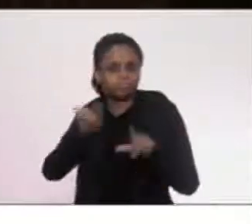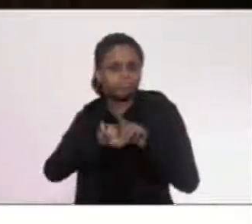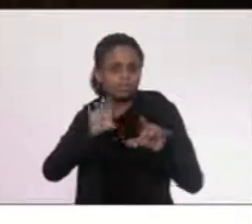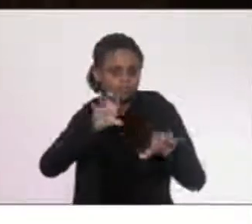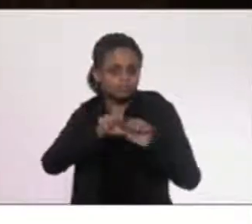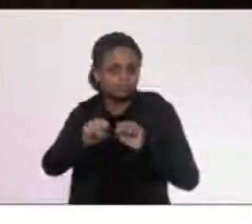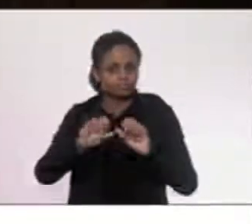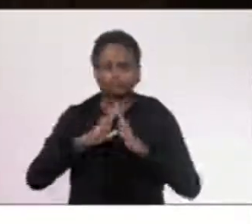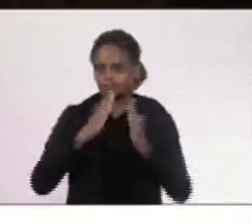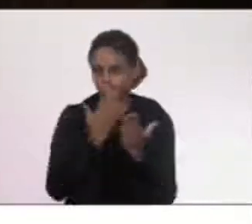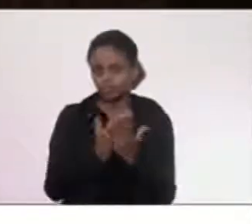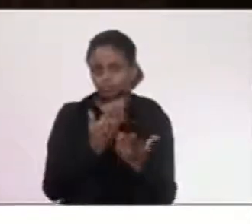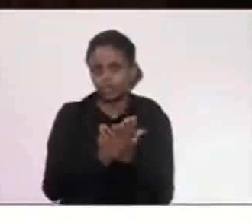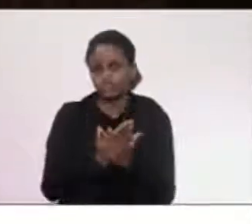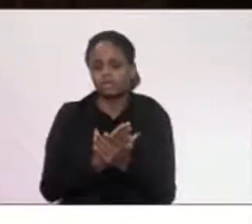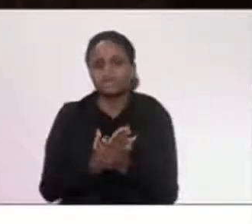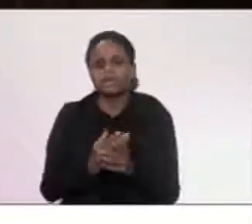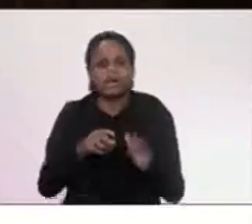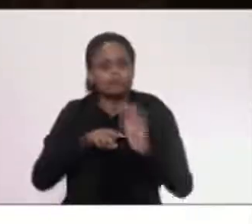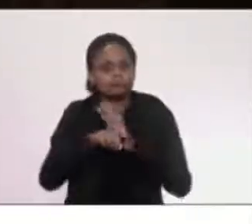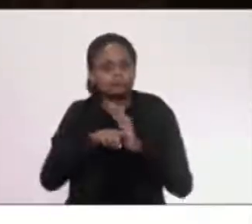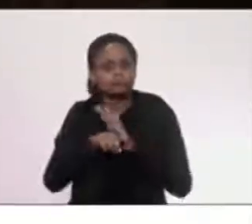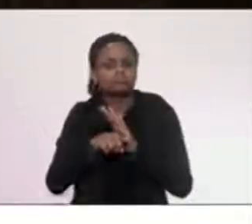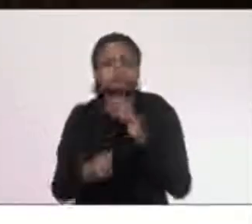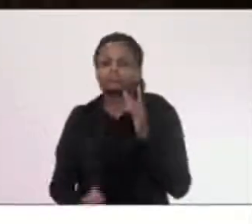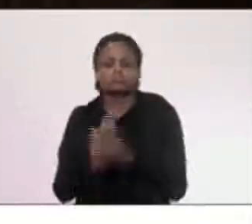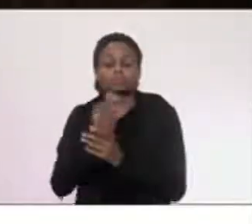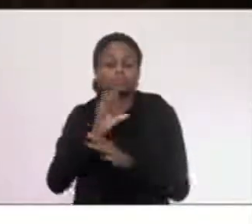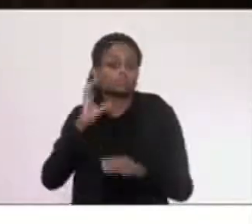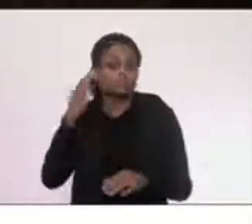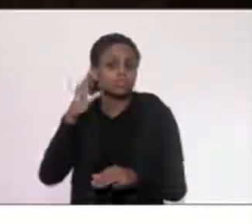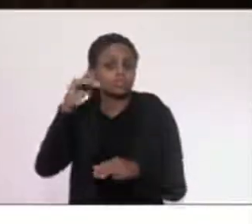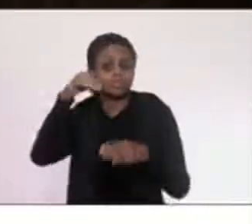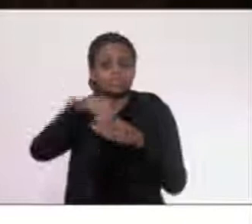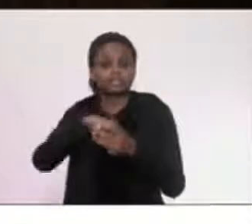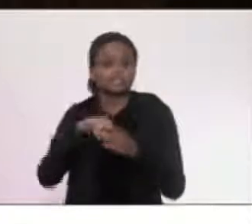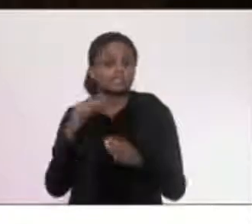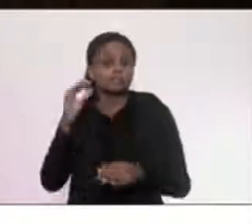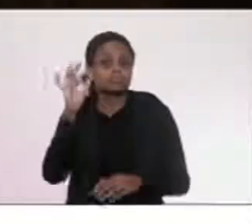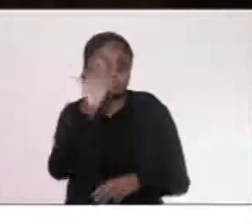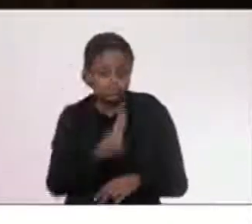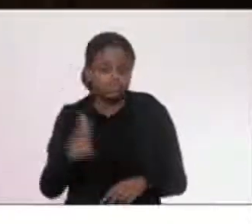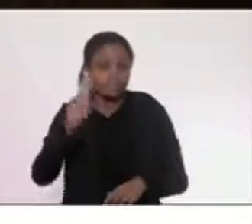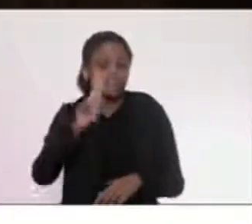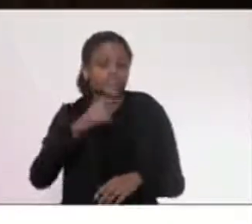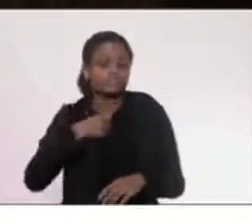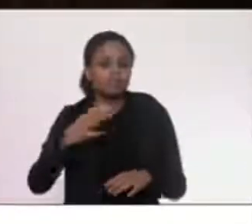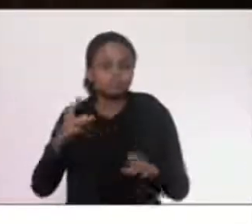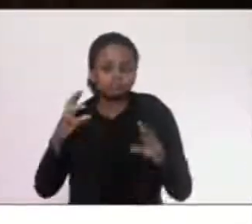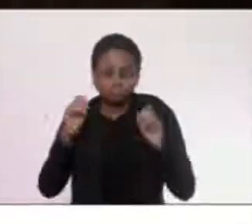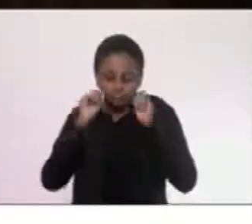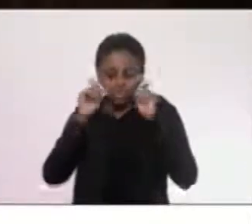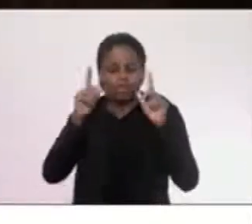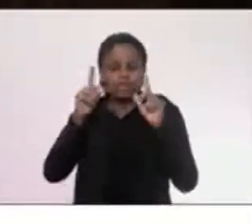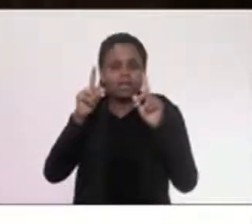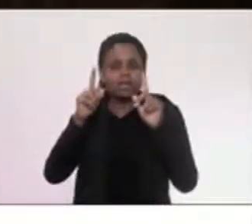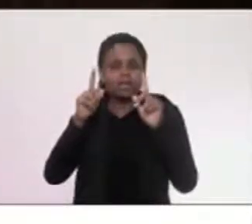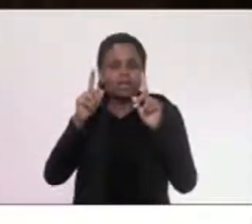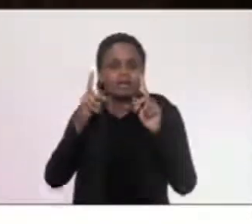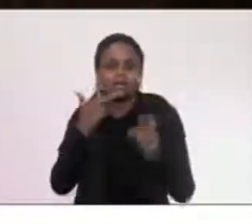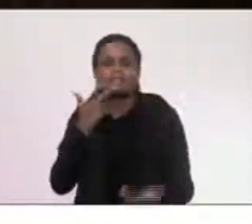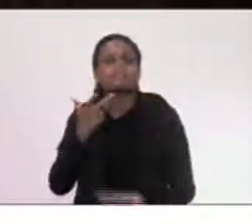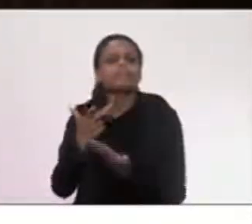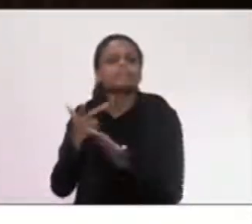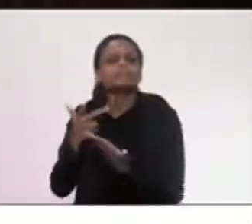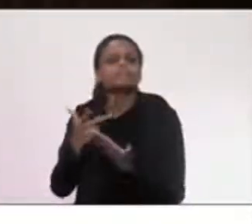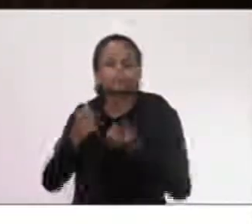acadêmico, a produção científica feita dentro das universidades, me chama a atenção, por exemplo, a fala aqui de